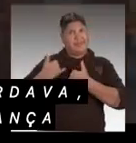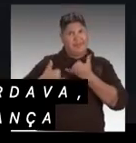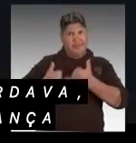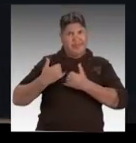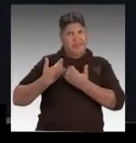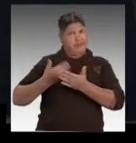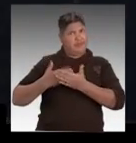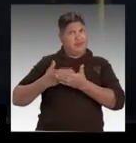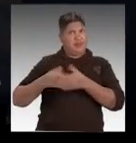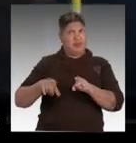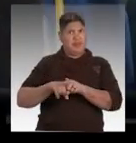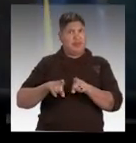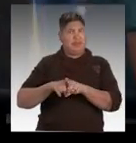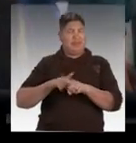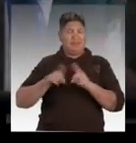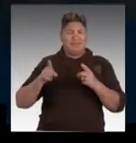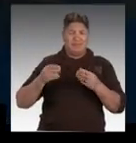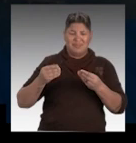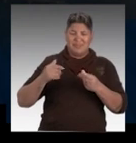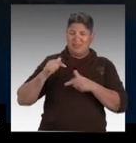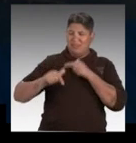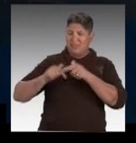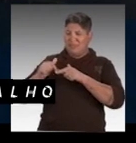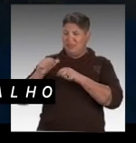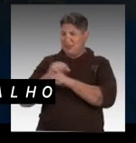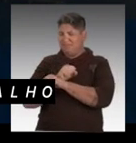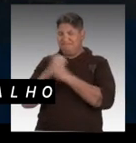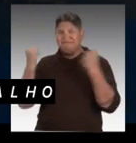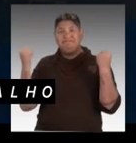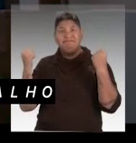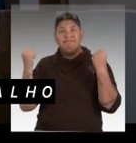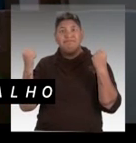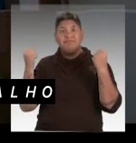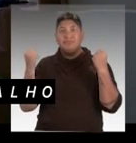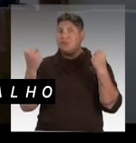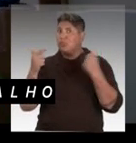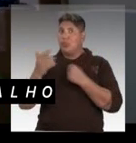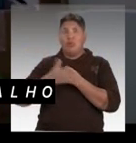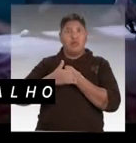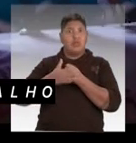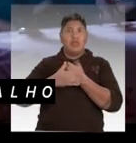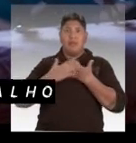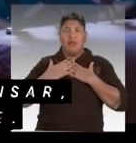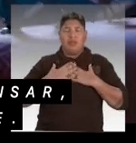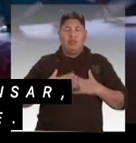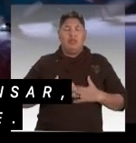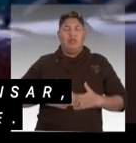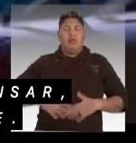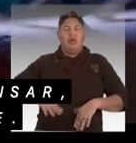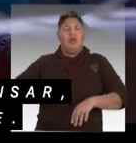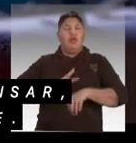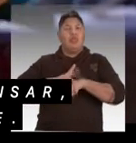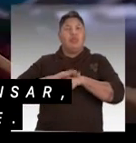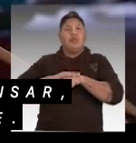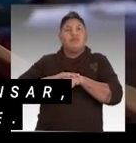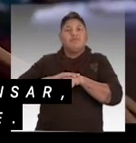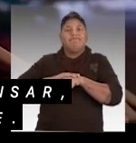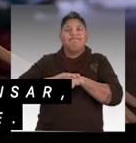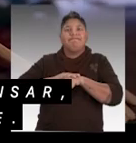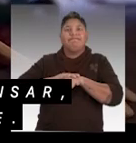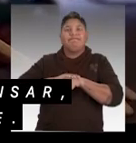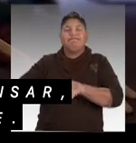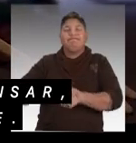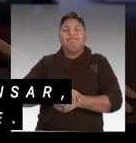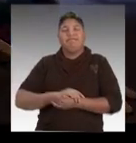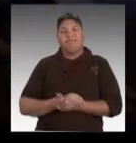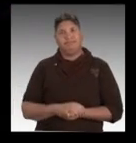criança precisa brincar e estudar, claro. Mas com tanto trabalho, era impossível. Sem tempo para descansar, Beto ficou